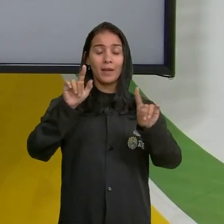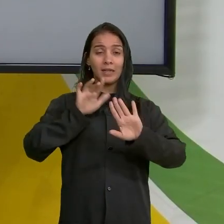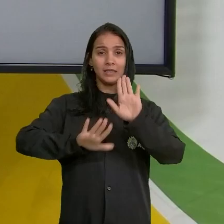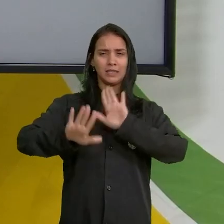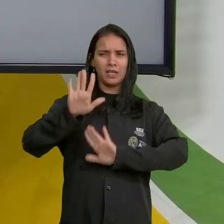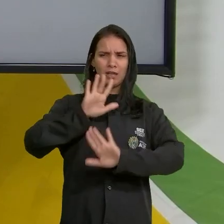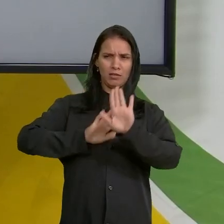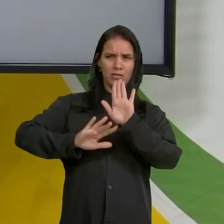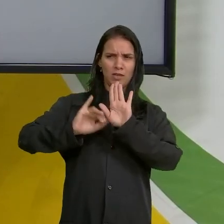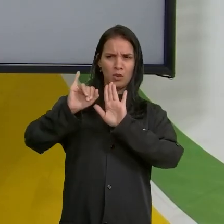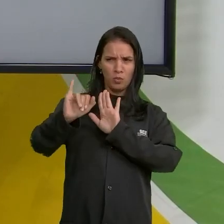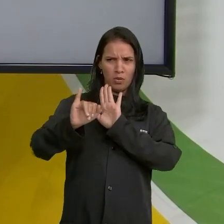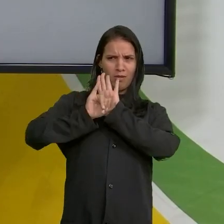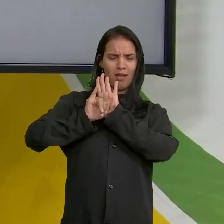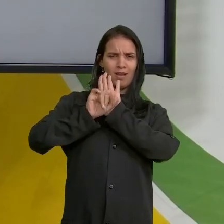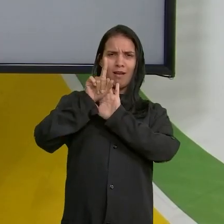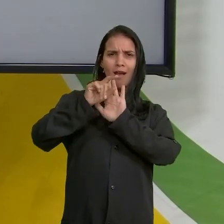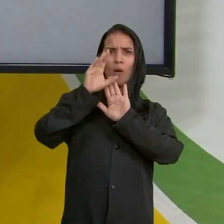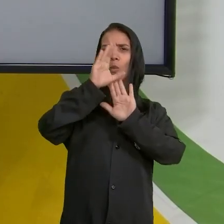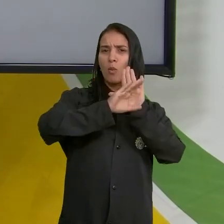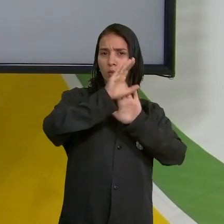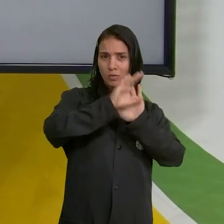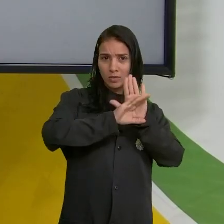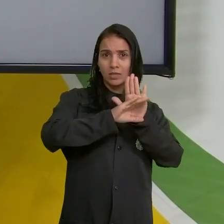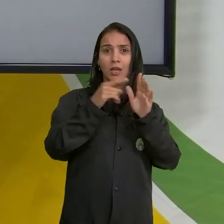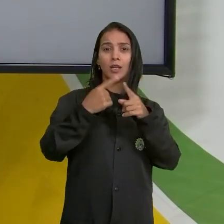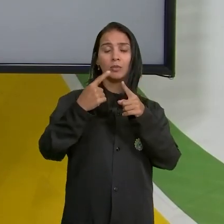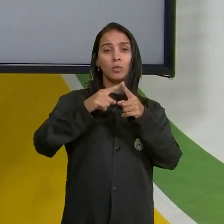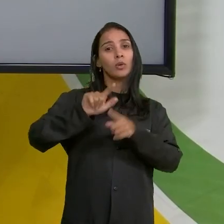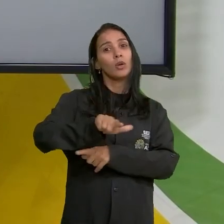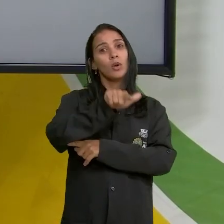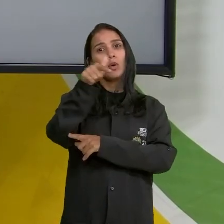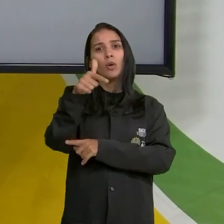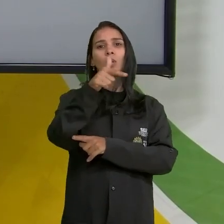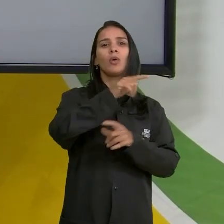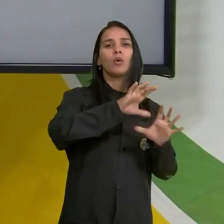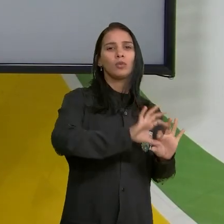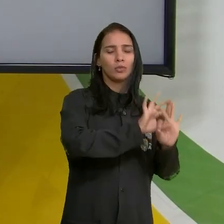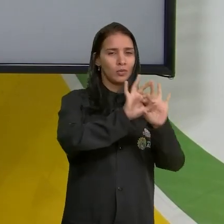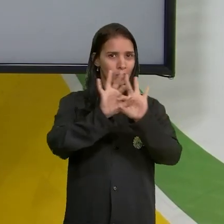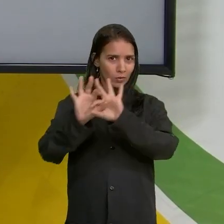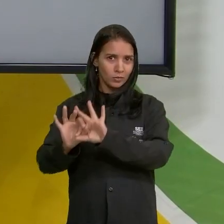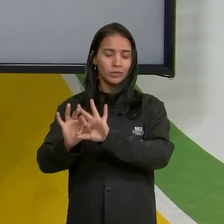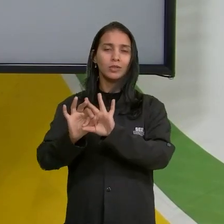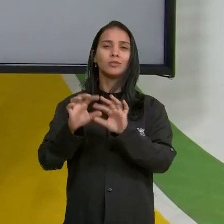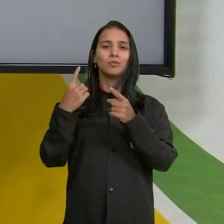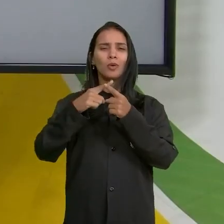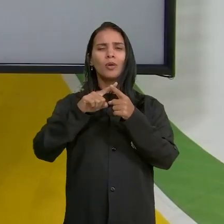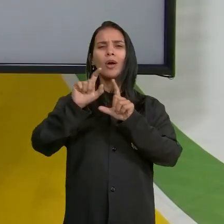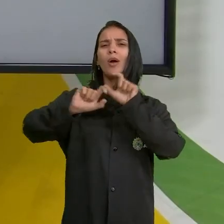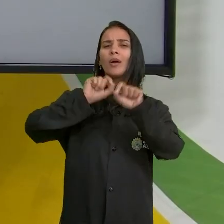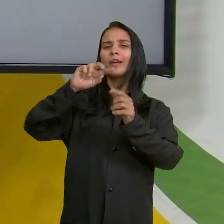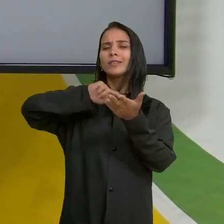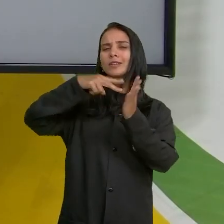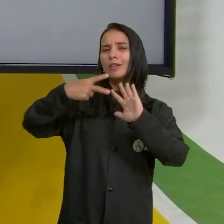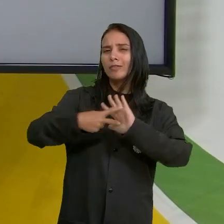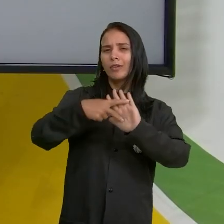a respeito do significado, ou em outras palavras, o que se quer dizer quando